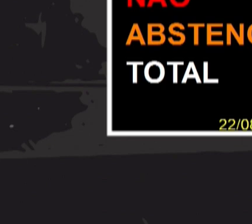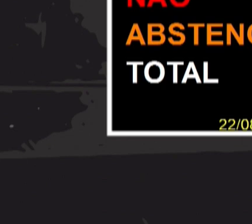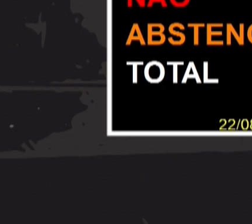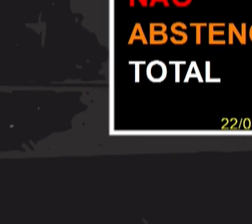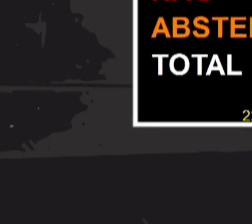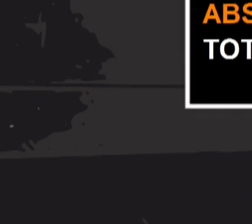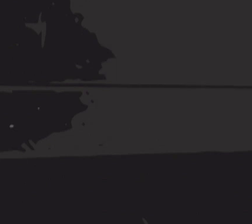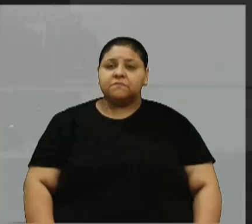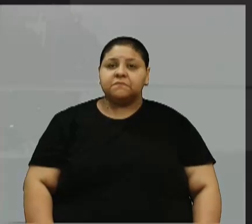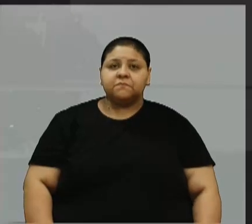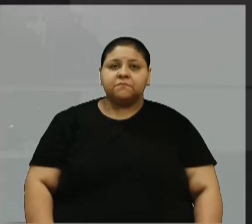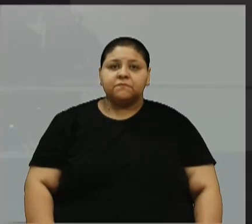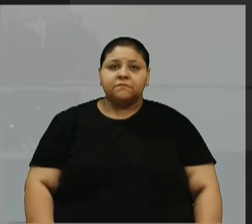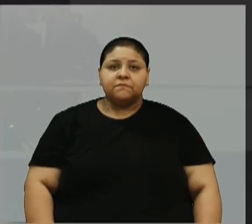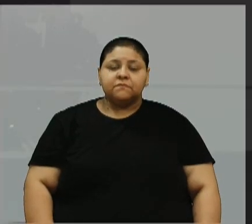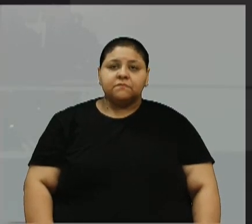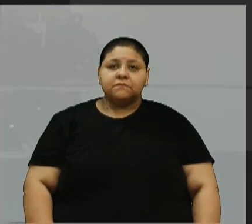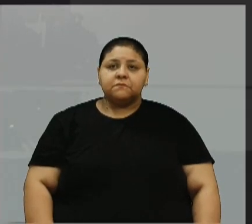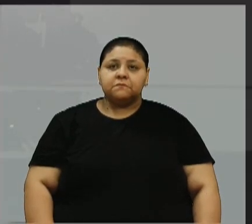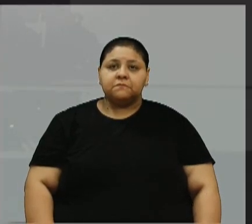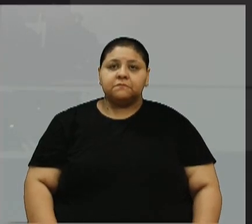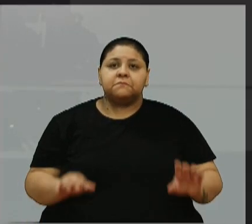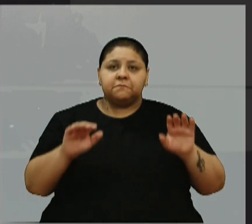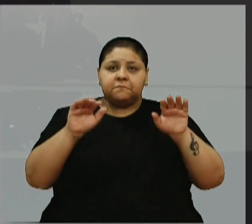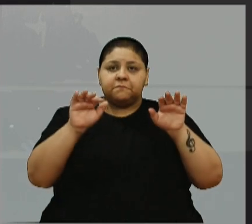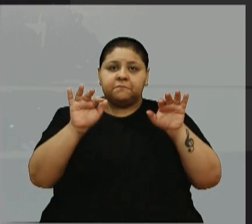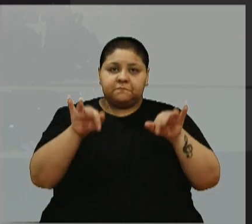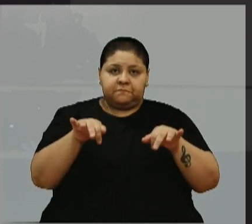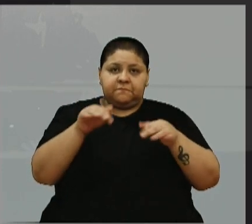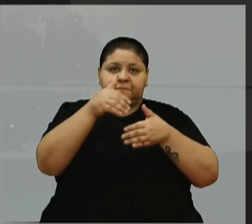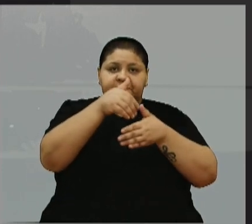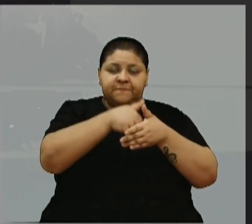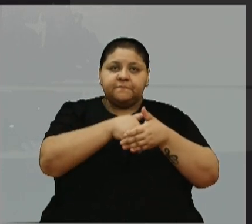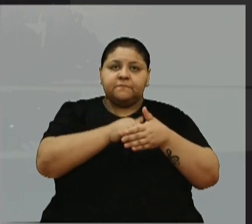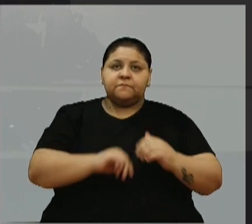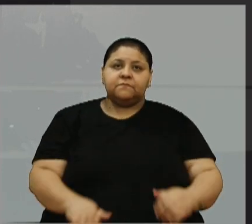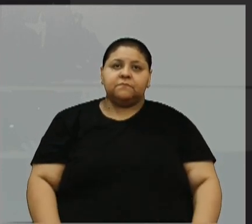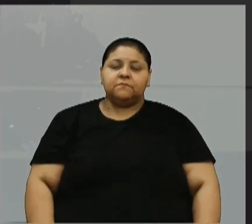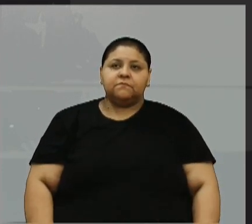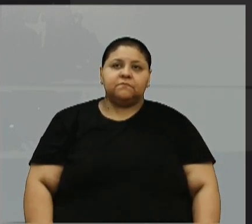Encerrado o registro dos votos, encerrada a votação.